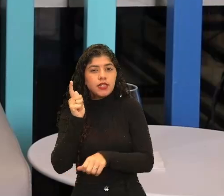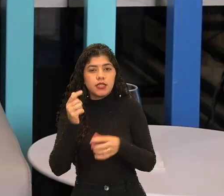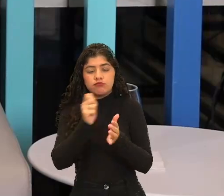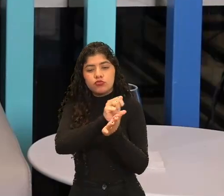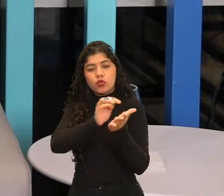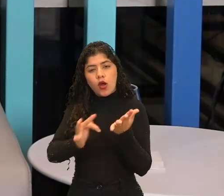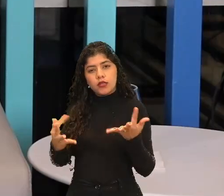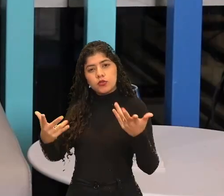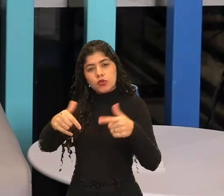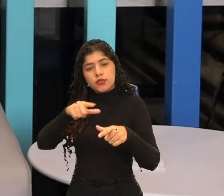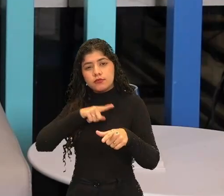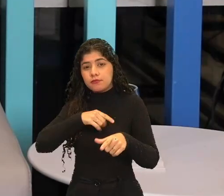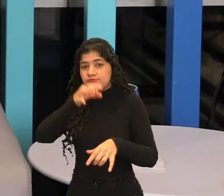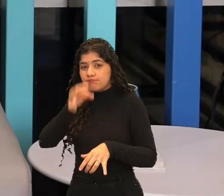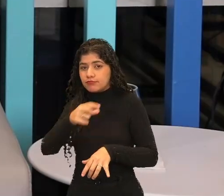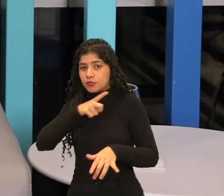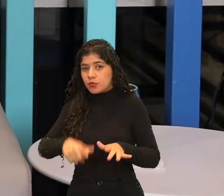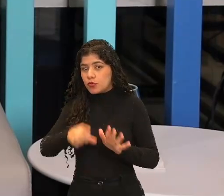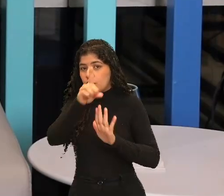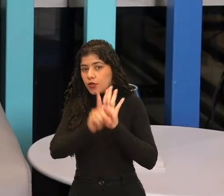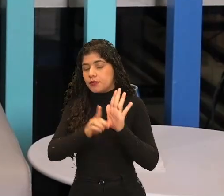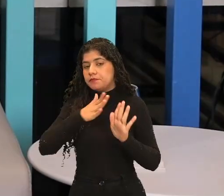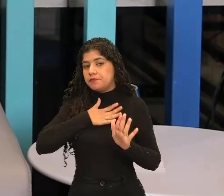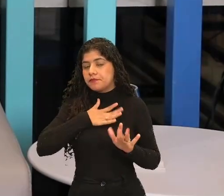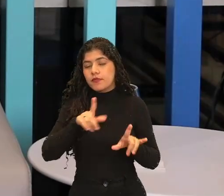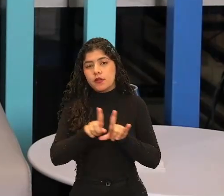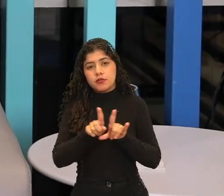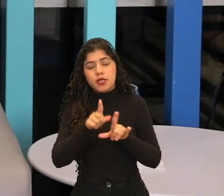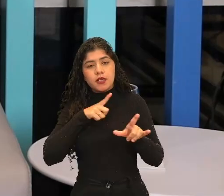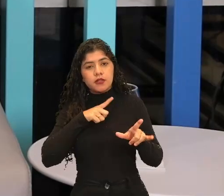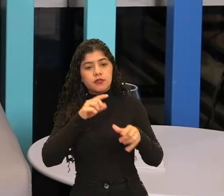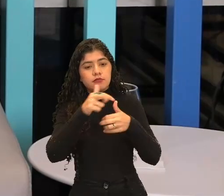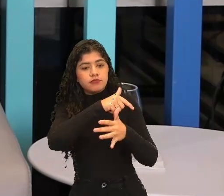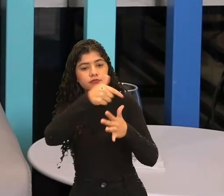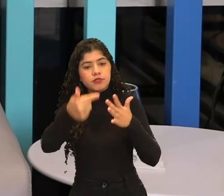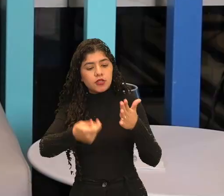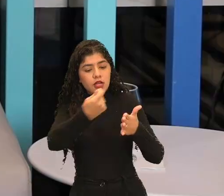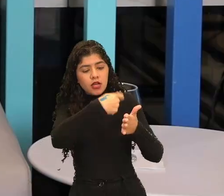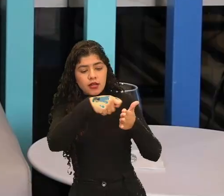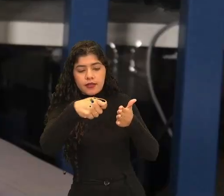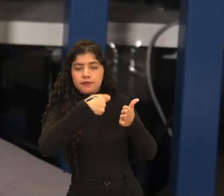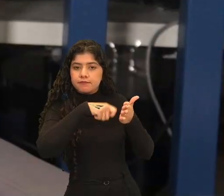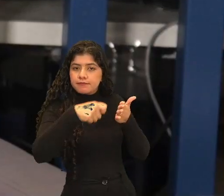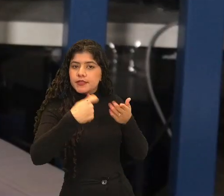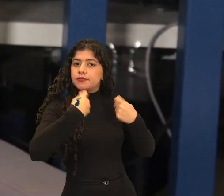atividades, né? Eu tenho garantido esses direitos, eu tenho adaptado as atividades que ele precisa.